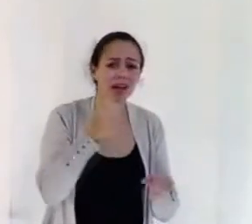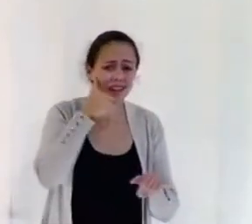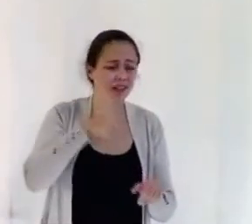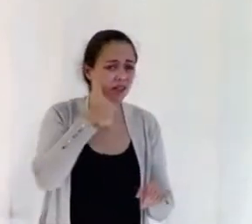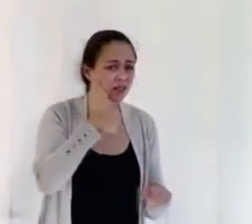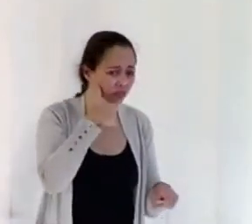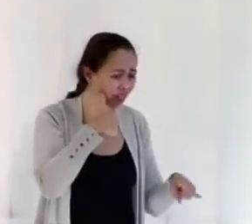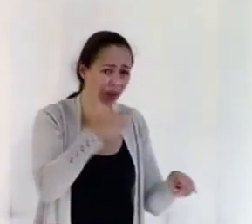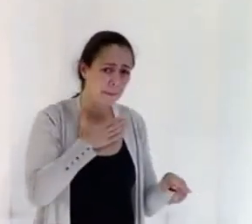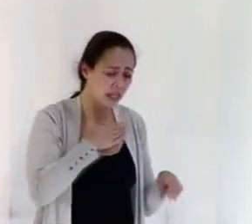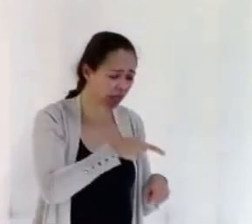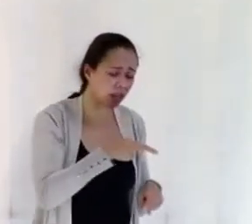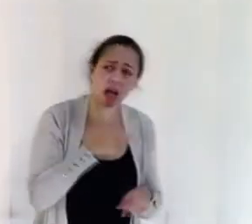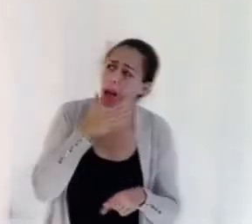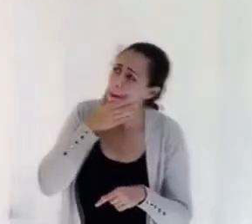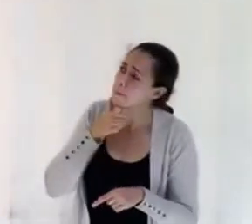aqui um pouquinho comigo?